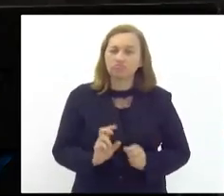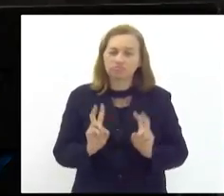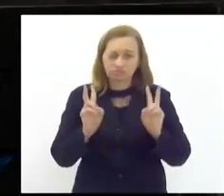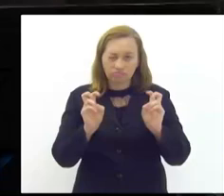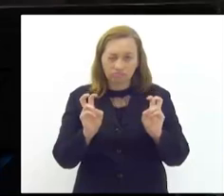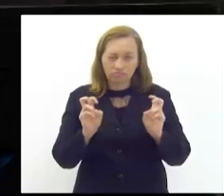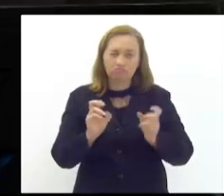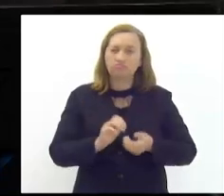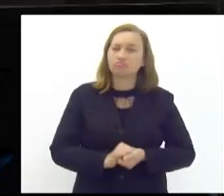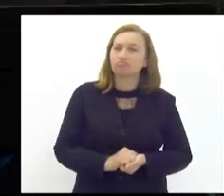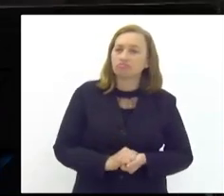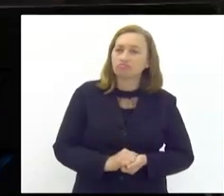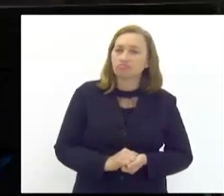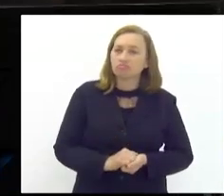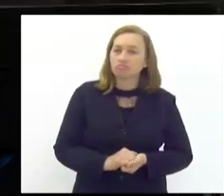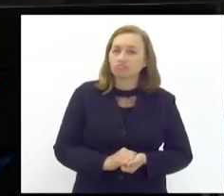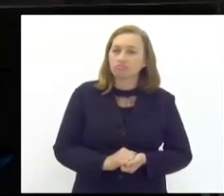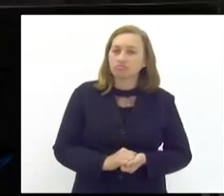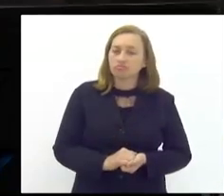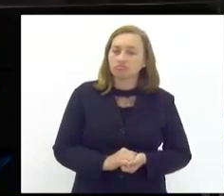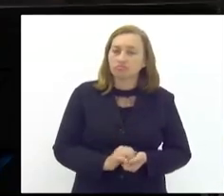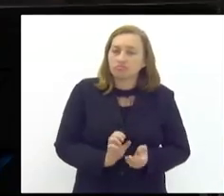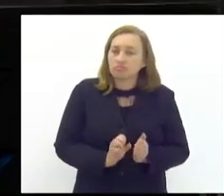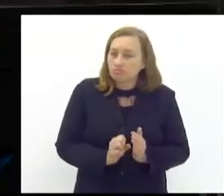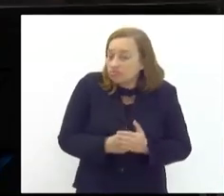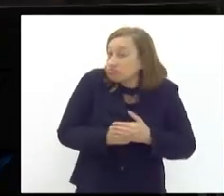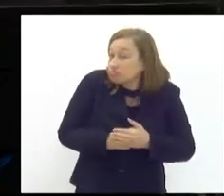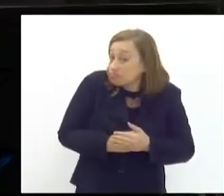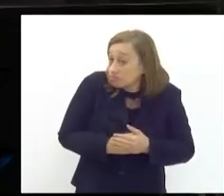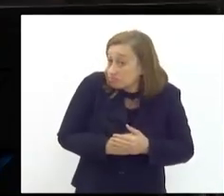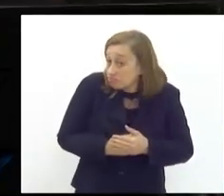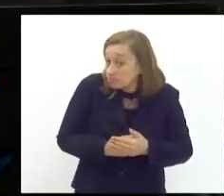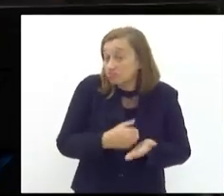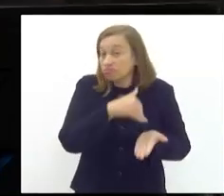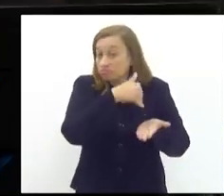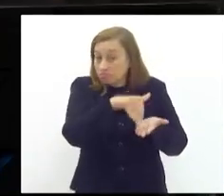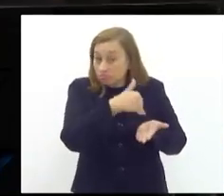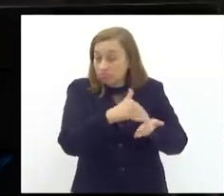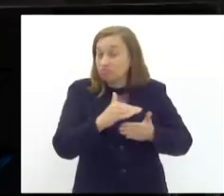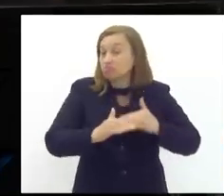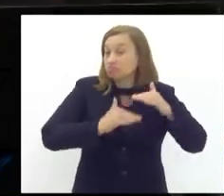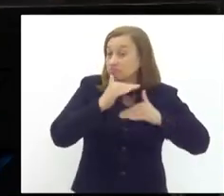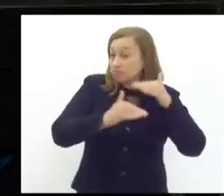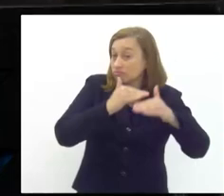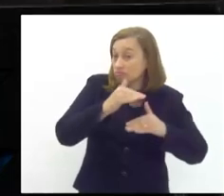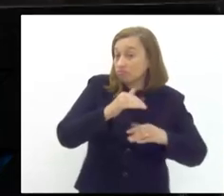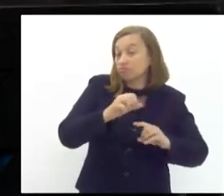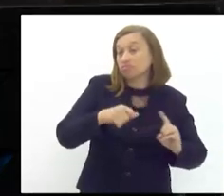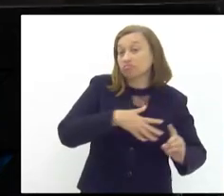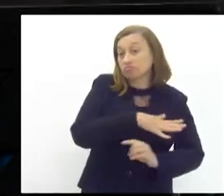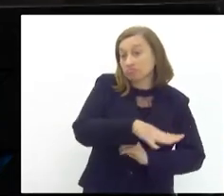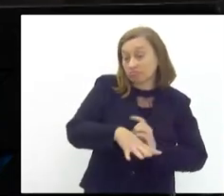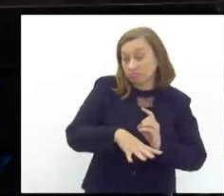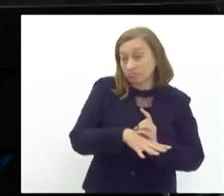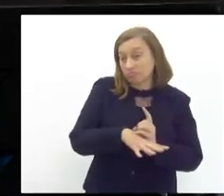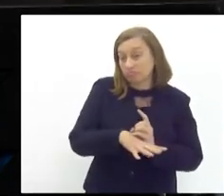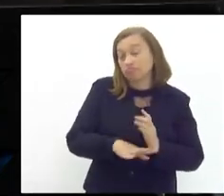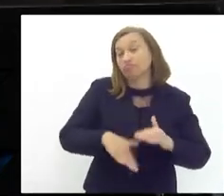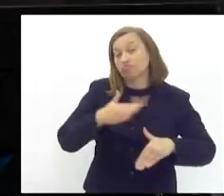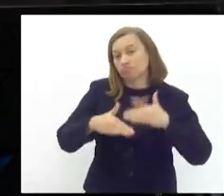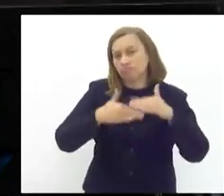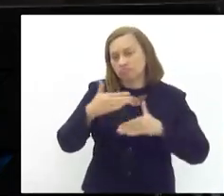ainda Tratado de maneira muito acanhada pela secretaria de Desenvolvimento Social e